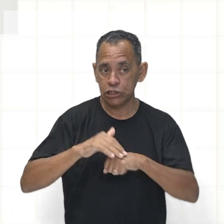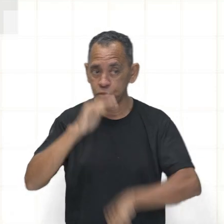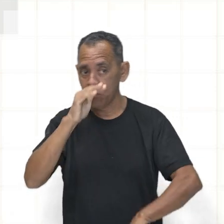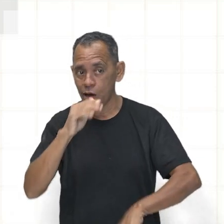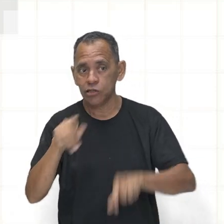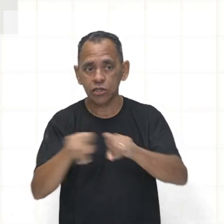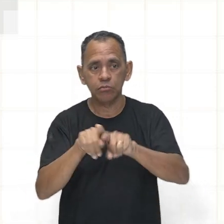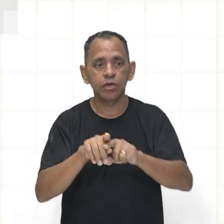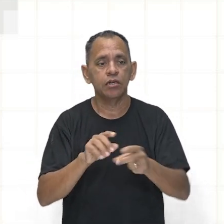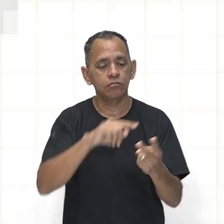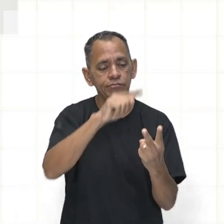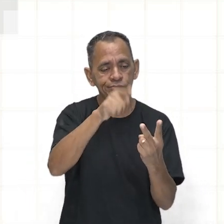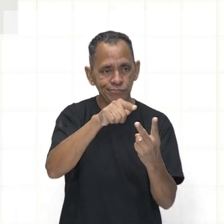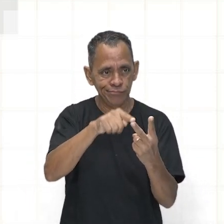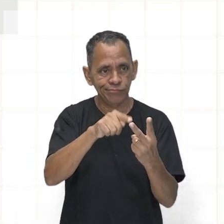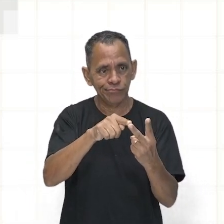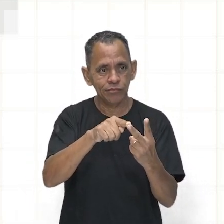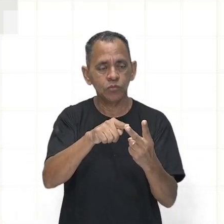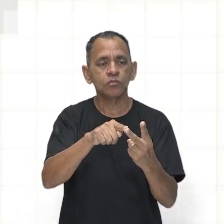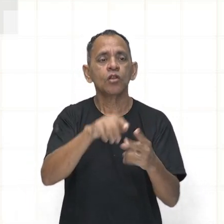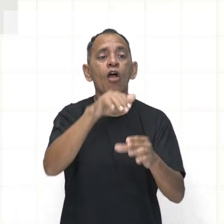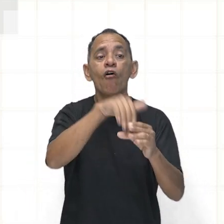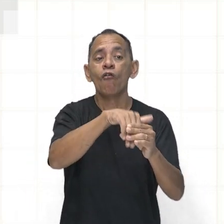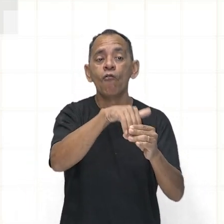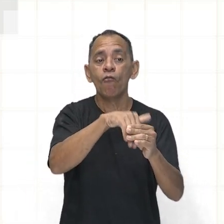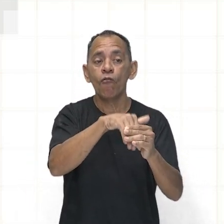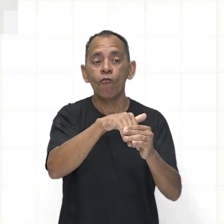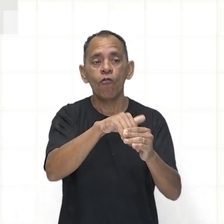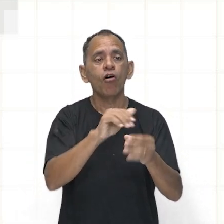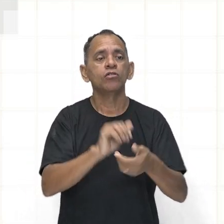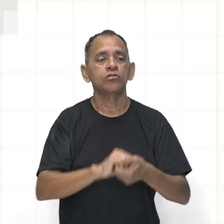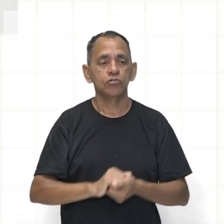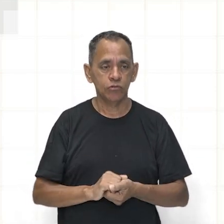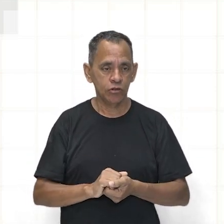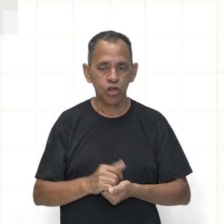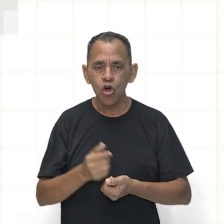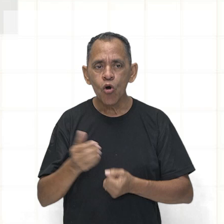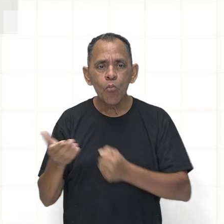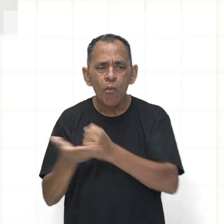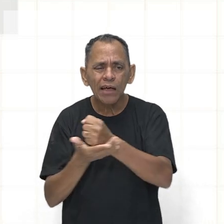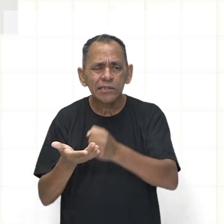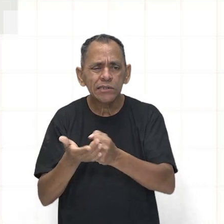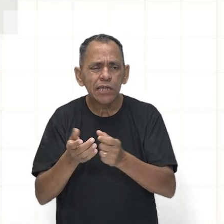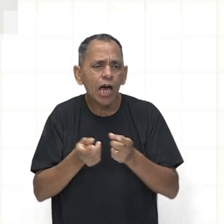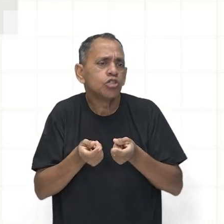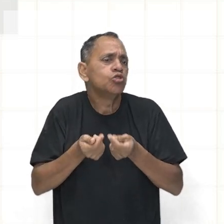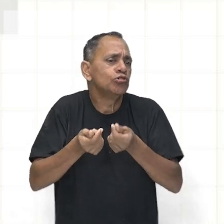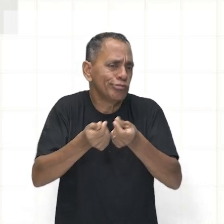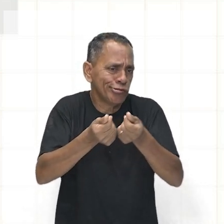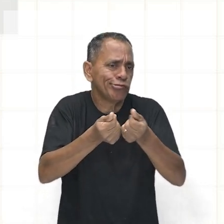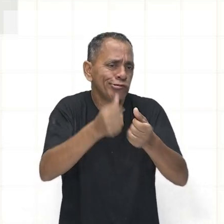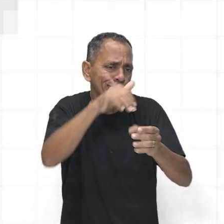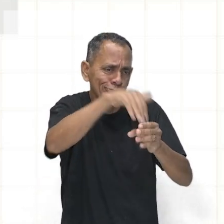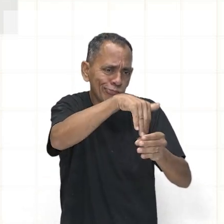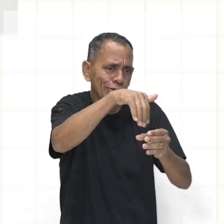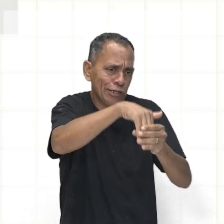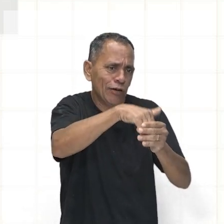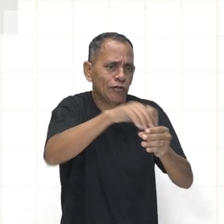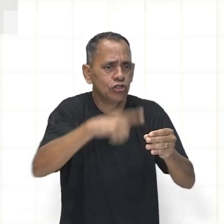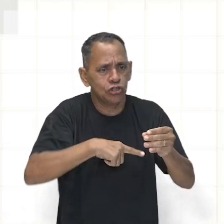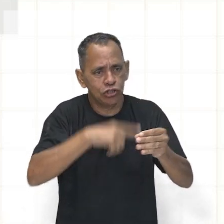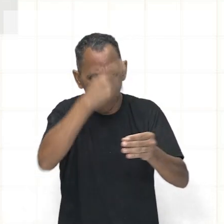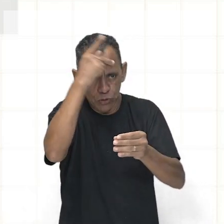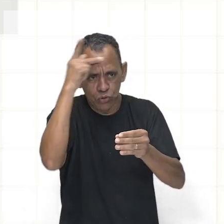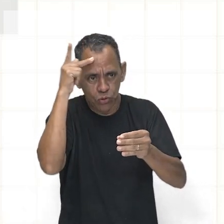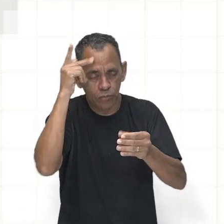Nós temos no Império a presença do voto censitário, que é aquele voto baseado na renda, né, no dinheiro